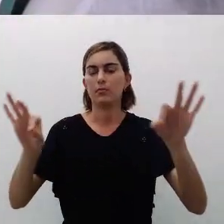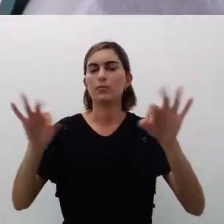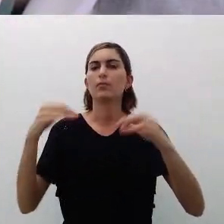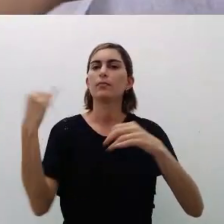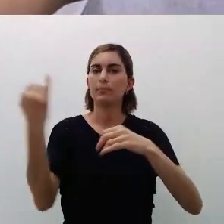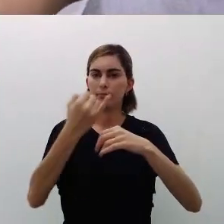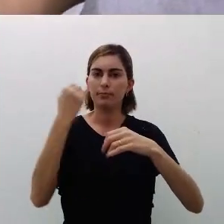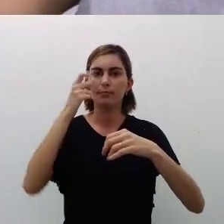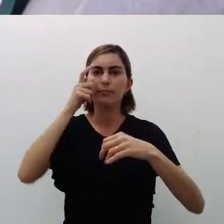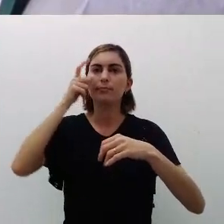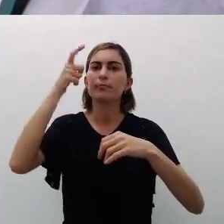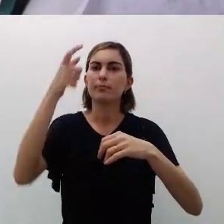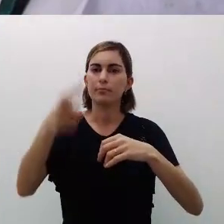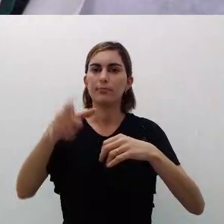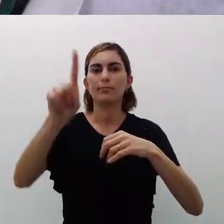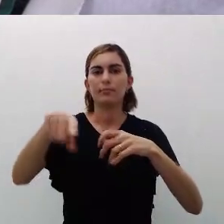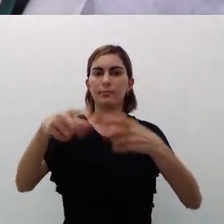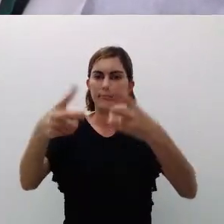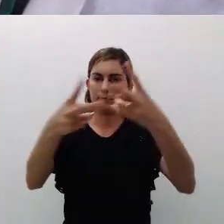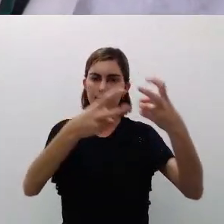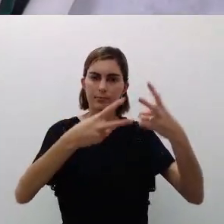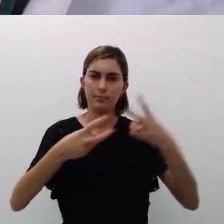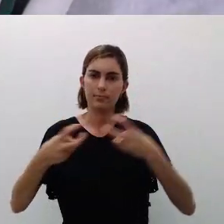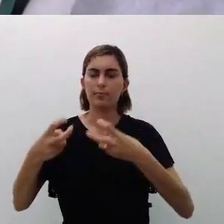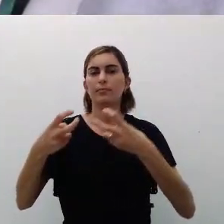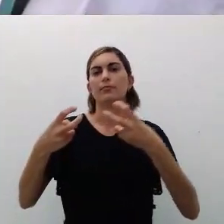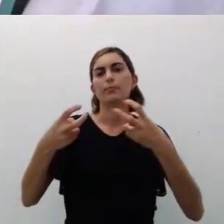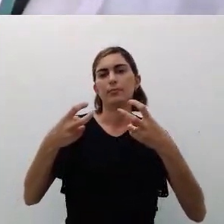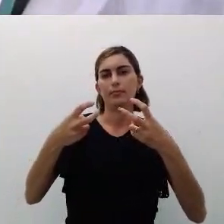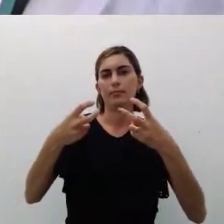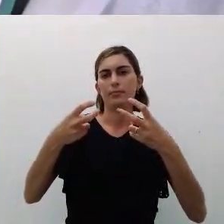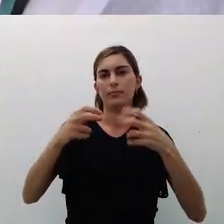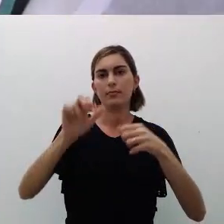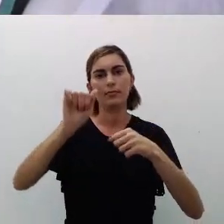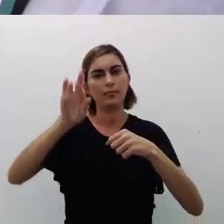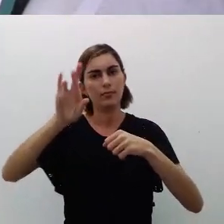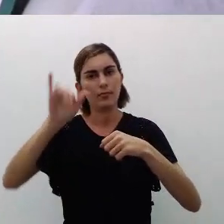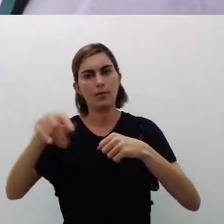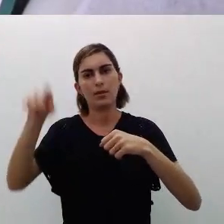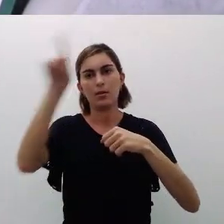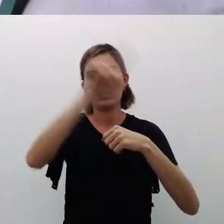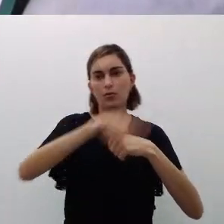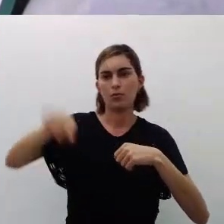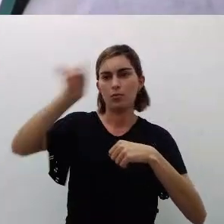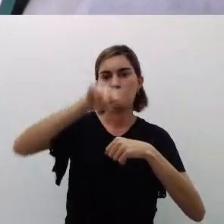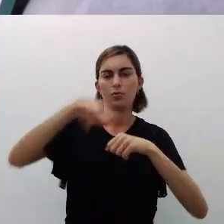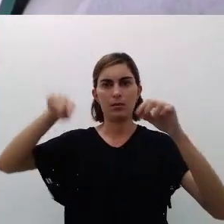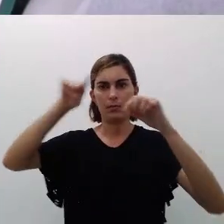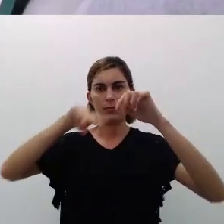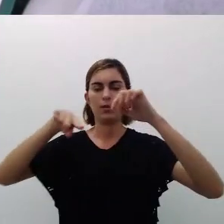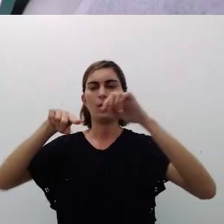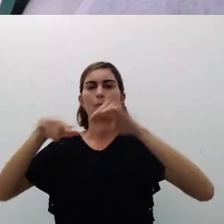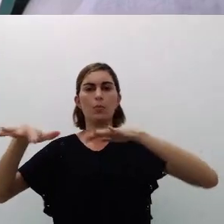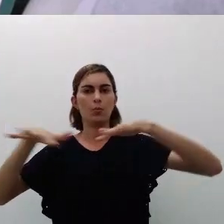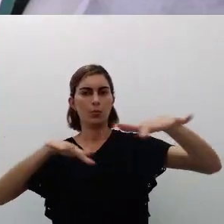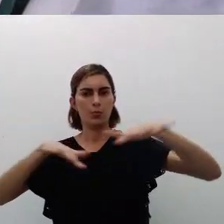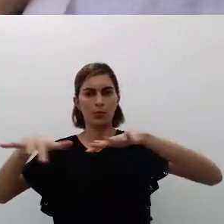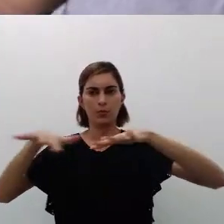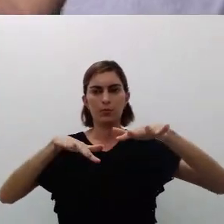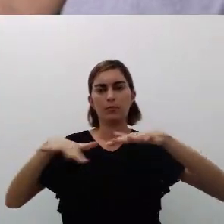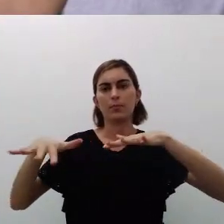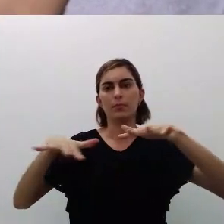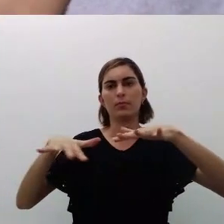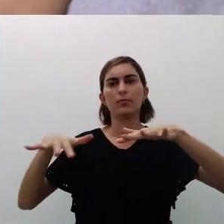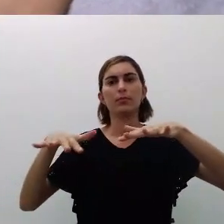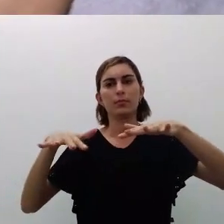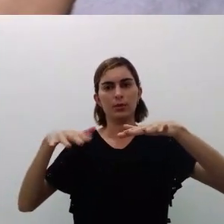é percebido a espiral áurea faz o movimento da visão da distribuição dos elementos.